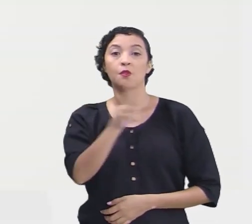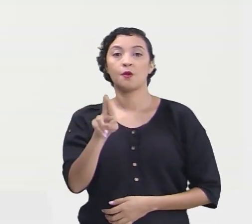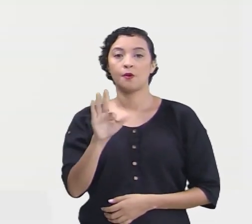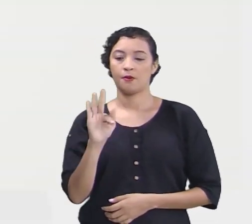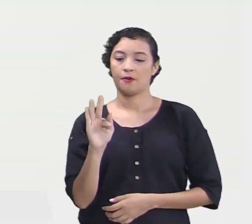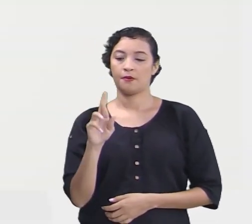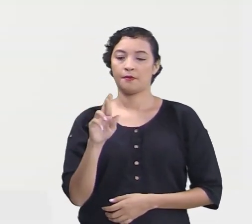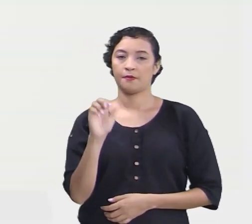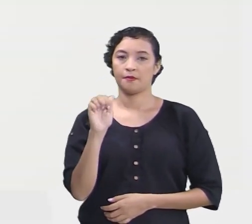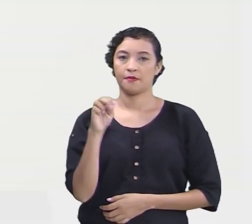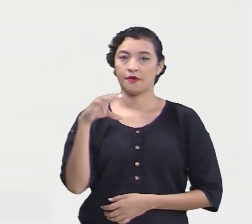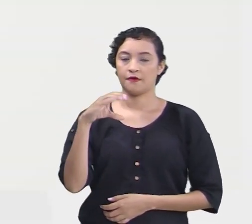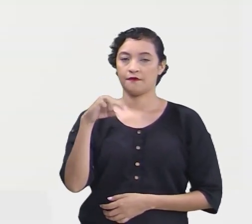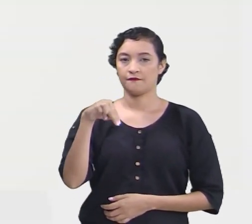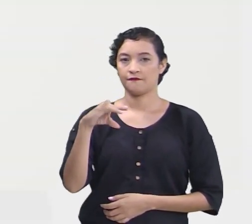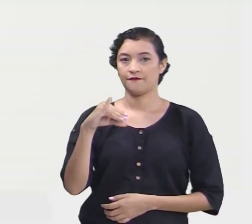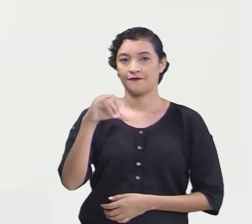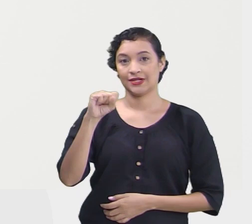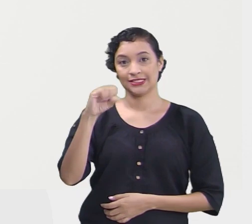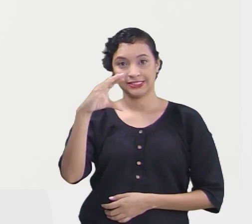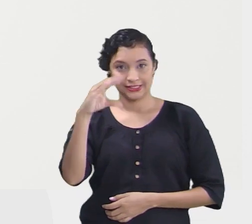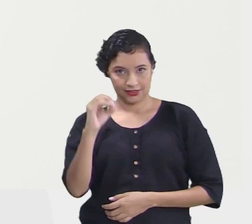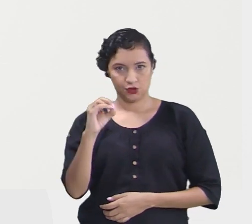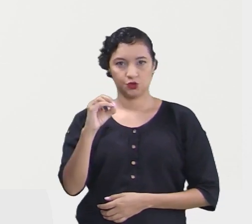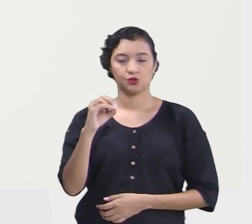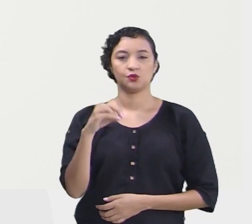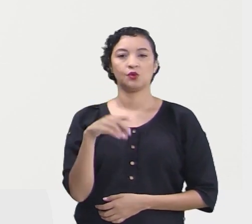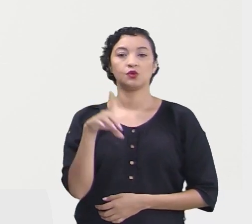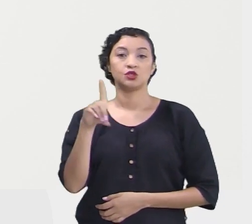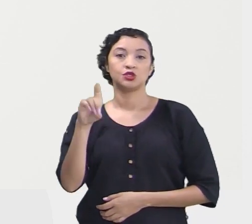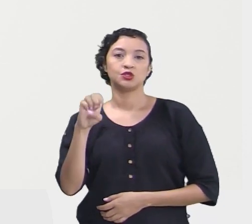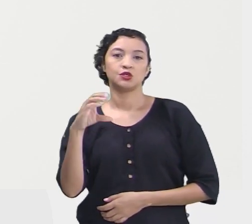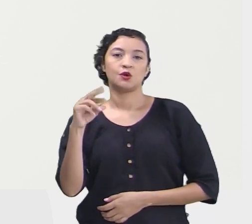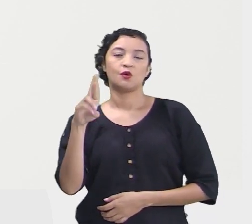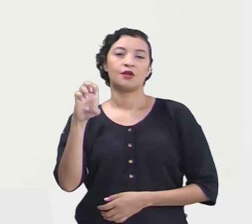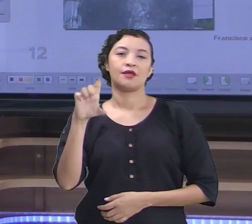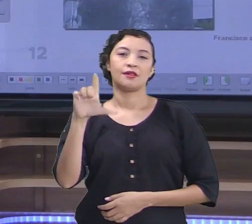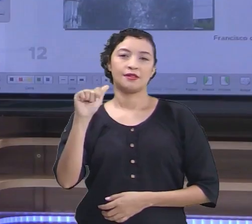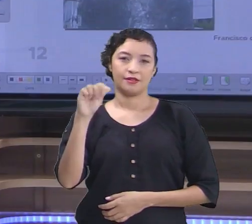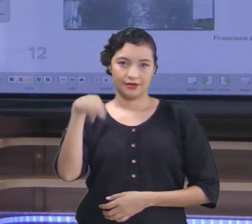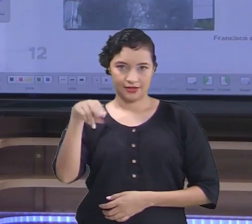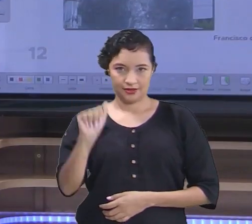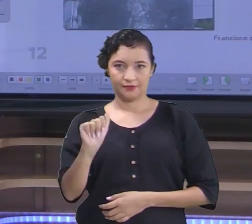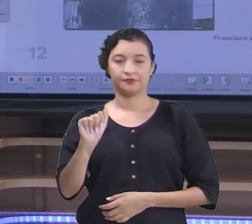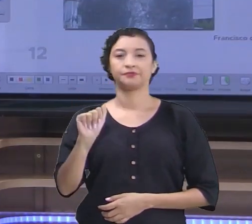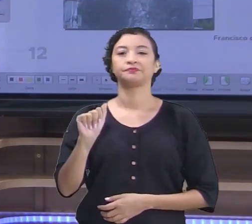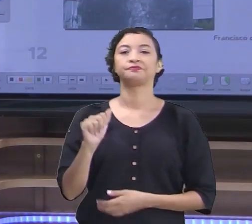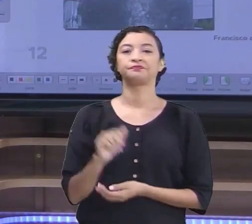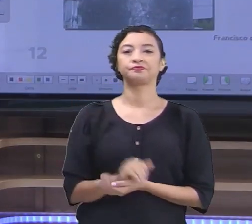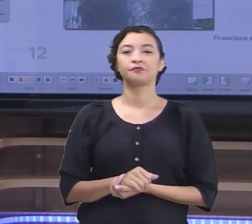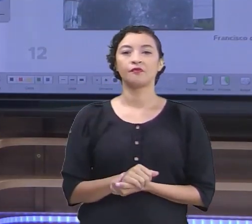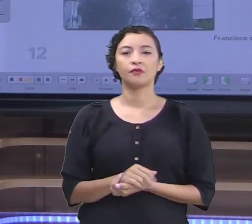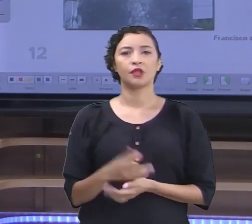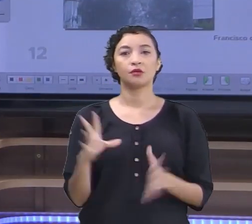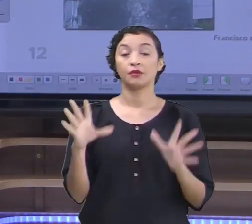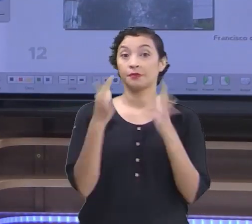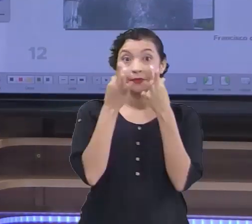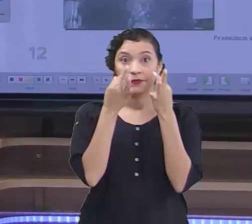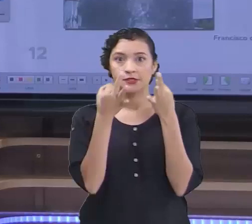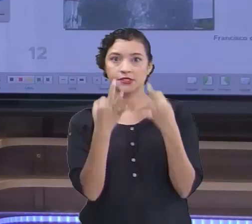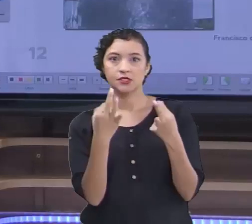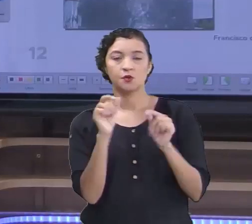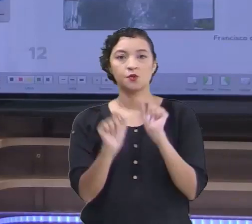Olha aí o nosso Franciscão. Francisco de Orellana. Agora, joga para mim. Presta atenção de uma coisa.